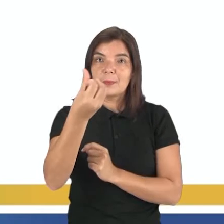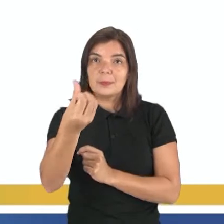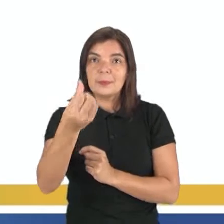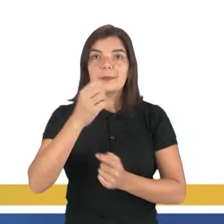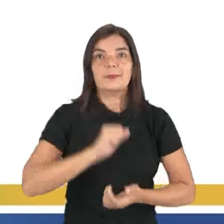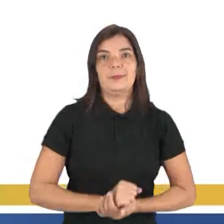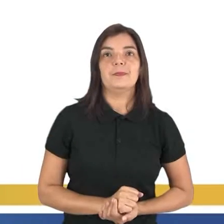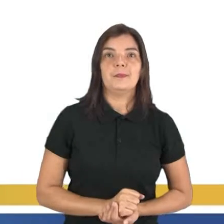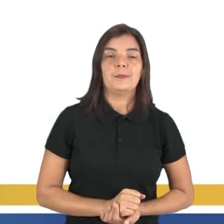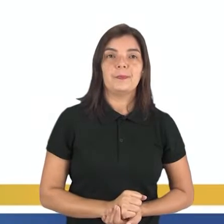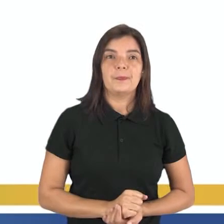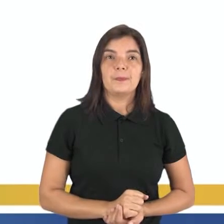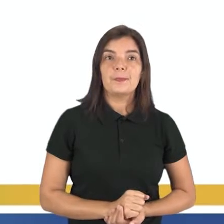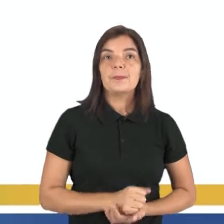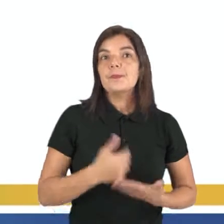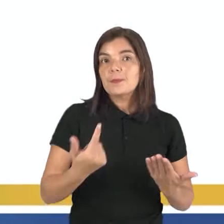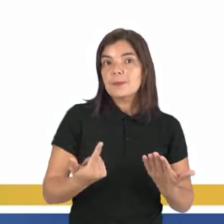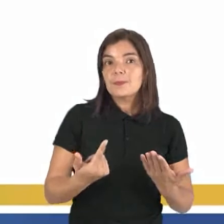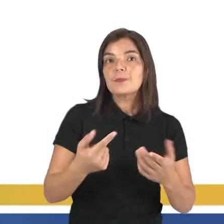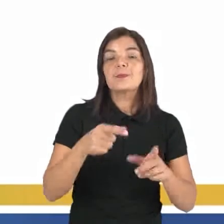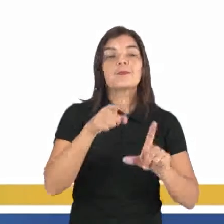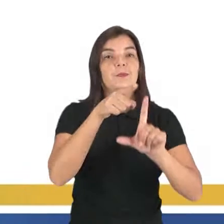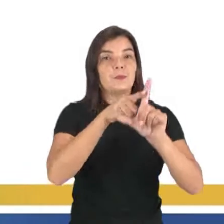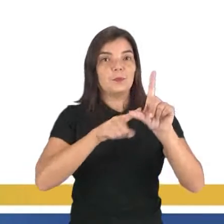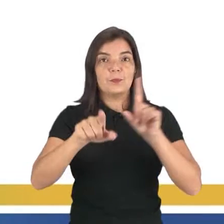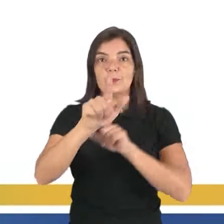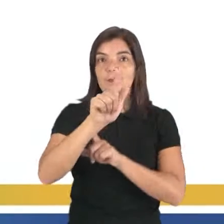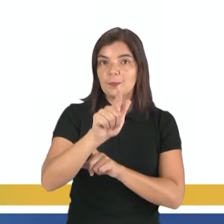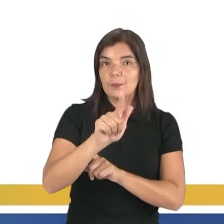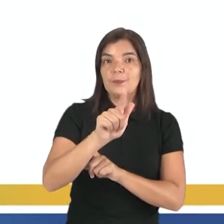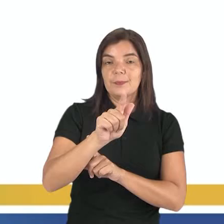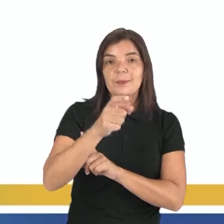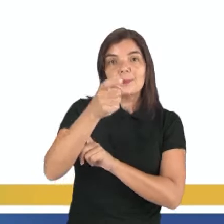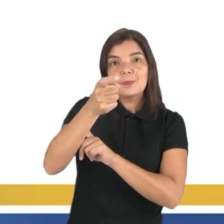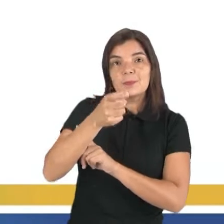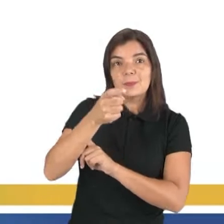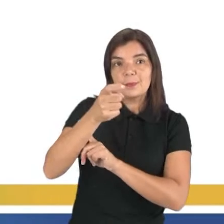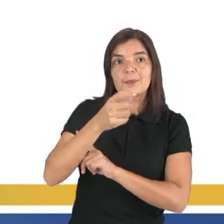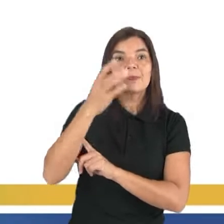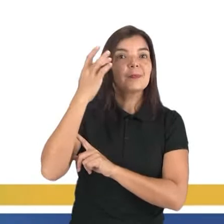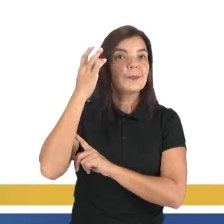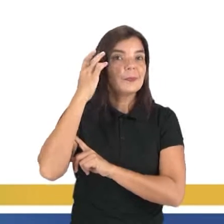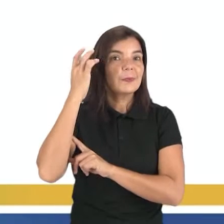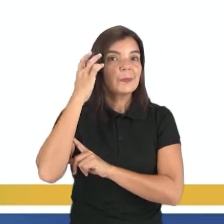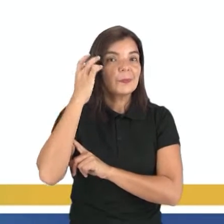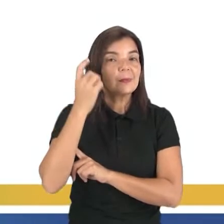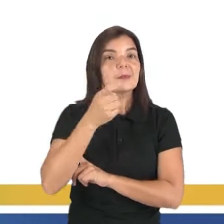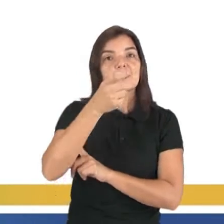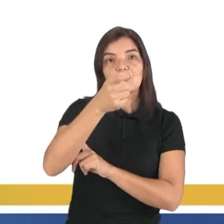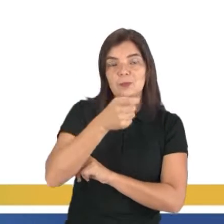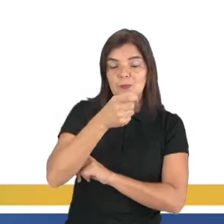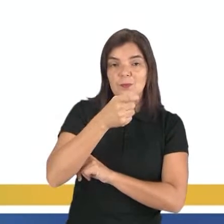0,6. O ponto de intersecção do gráfico de g com o eixo x